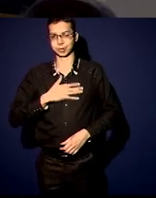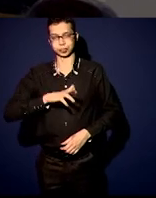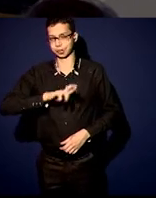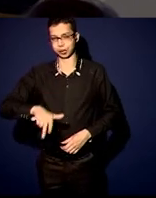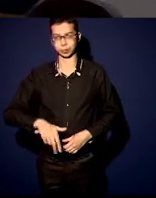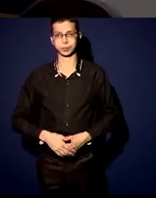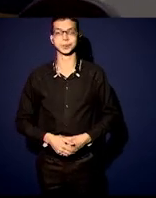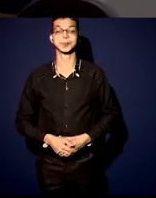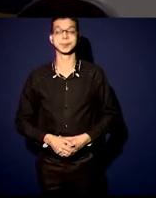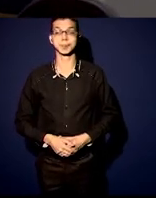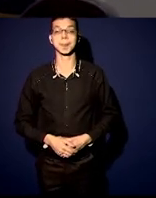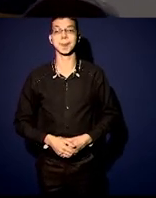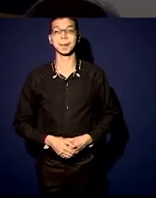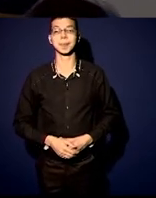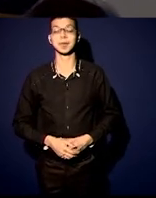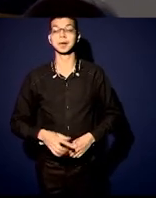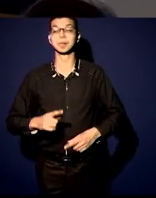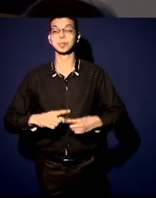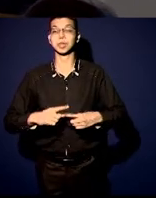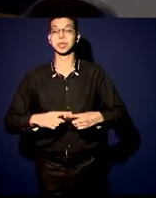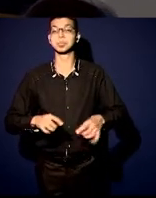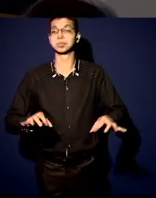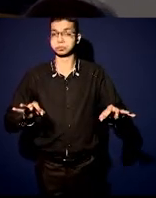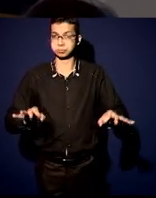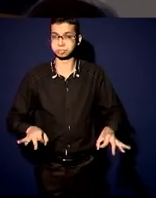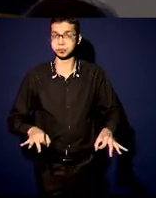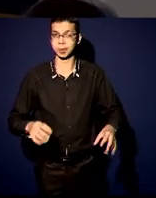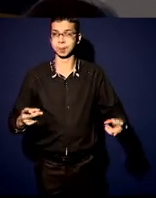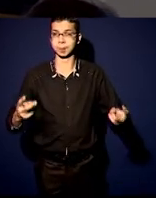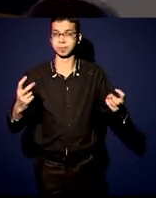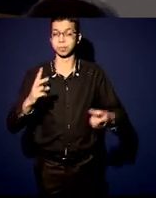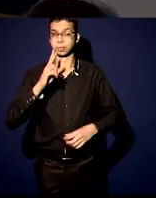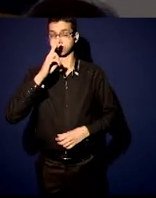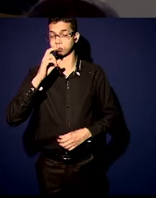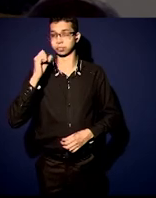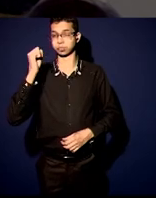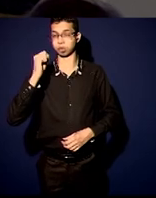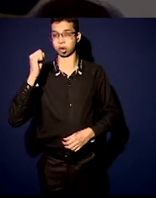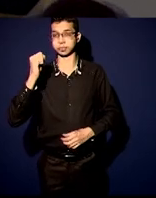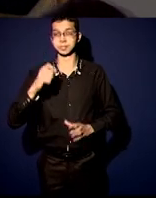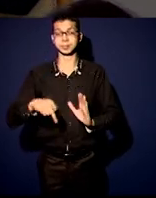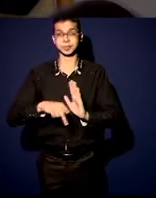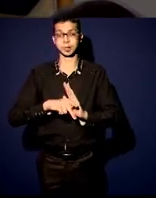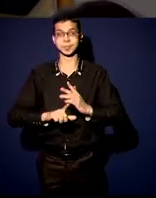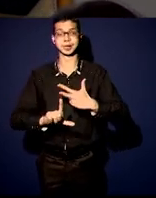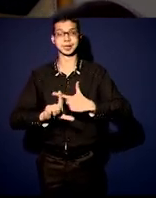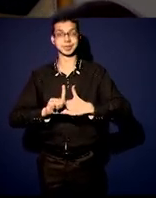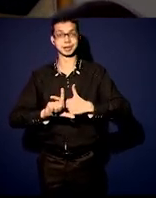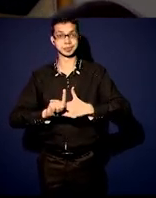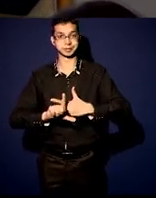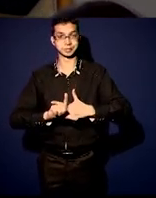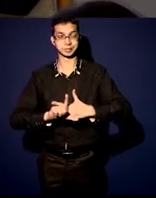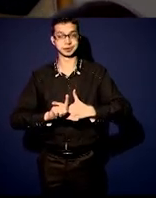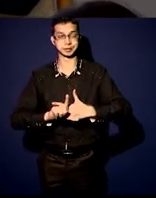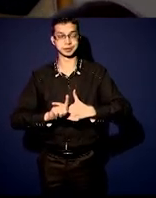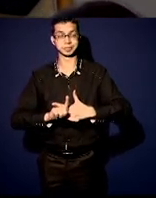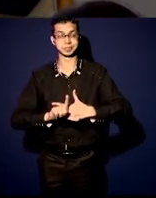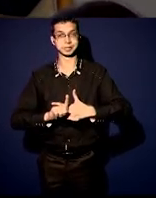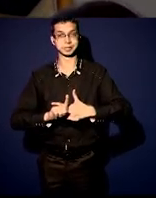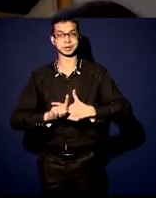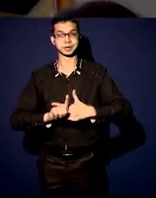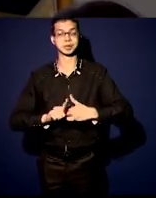revela uma uma um fortalecimento institucional do Legislativo no